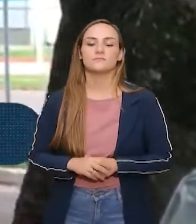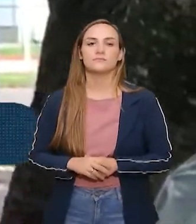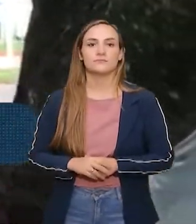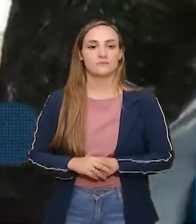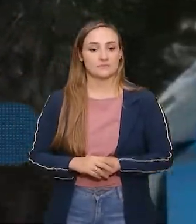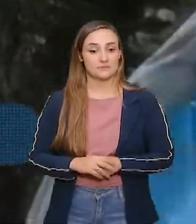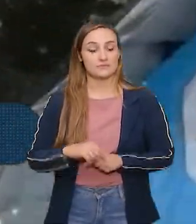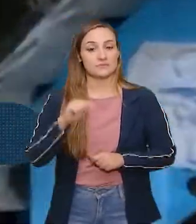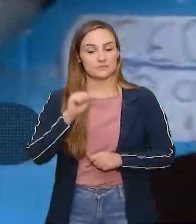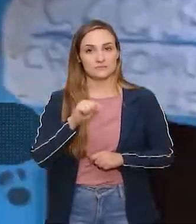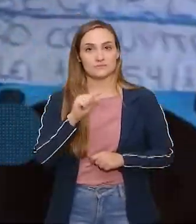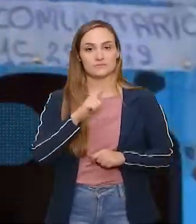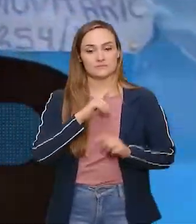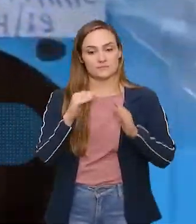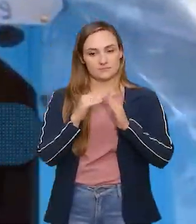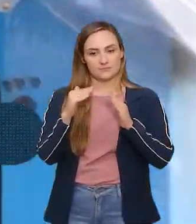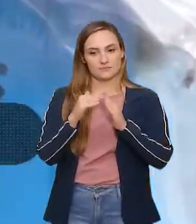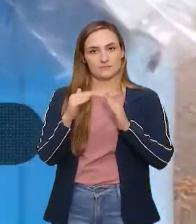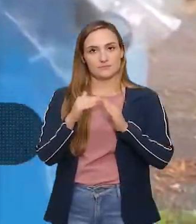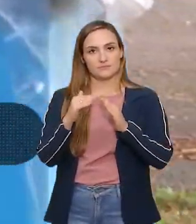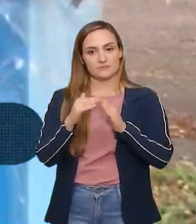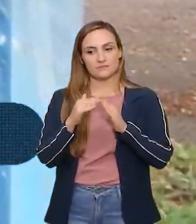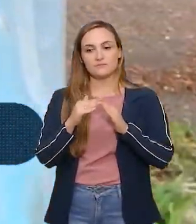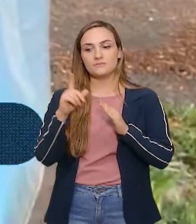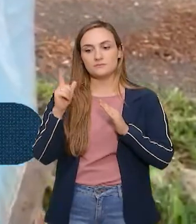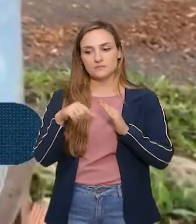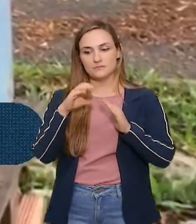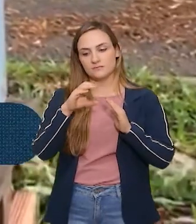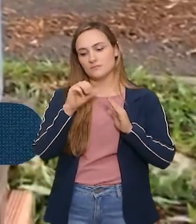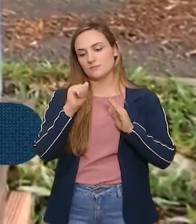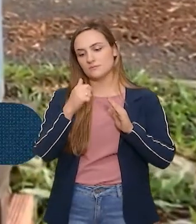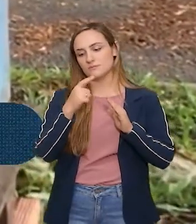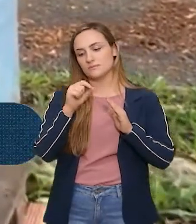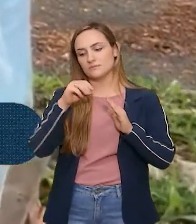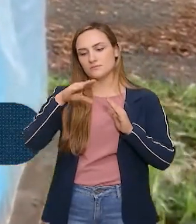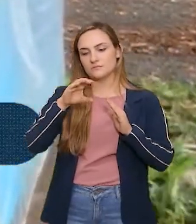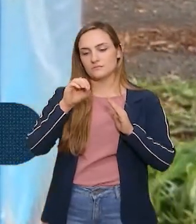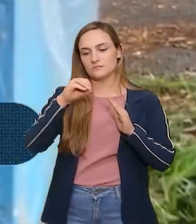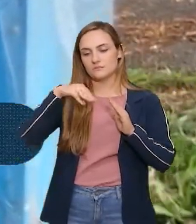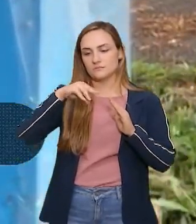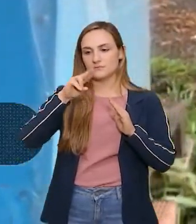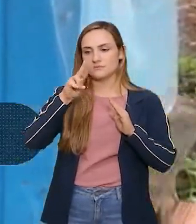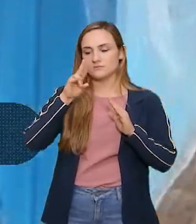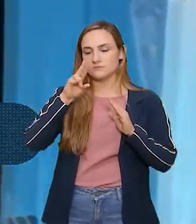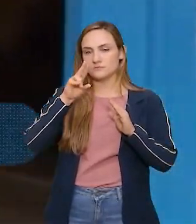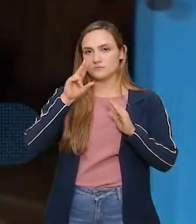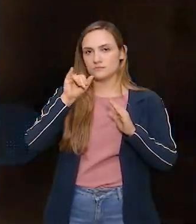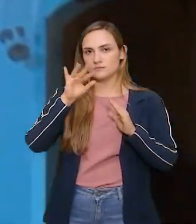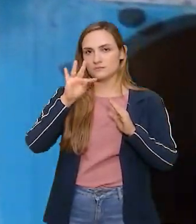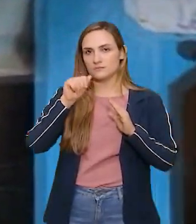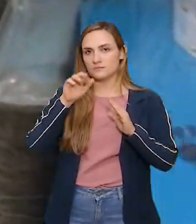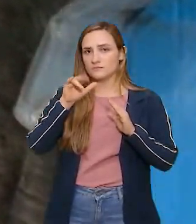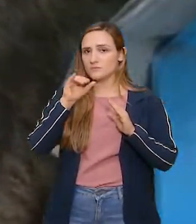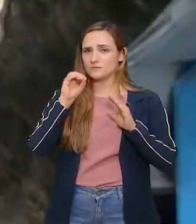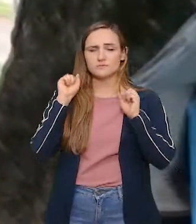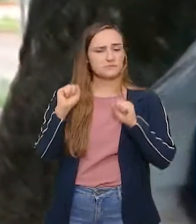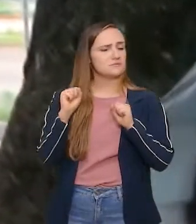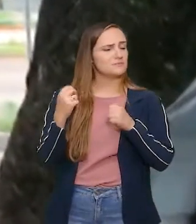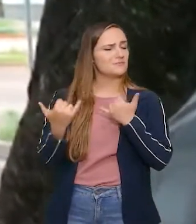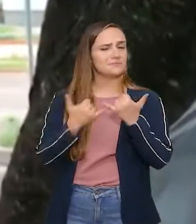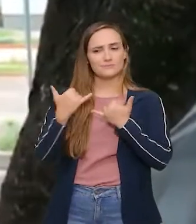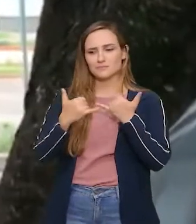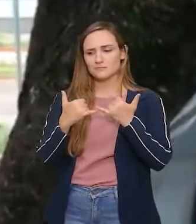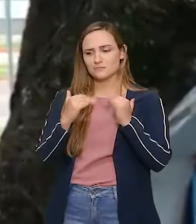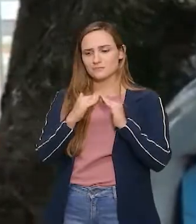Sequela, tá? Ele tem essa casinha, onde tem a placa, né? Ele é um cão comunitário. é que permanece também, além de circular pelo